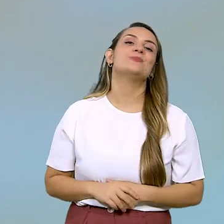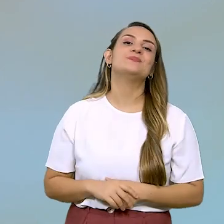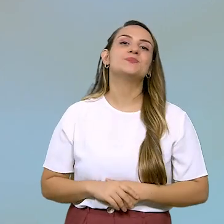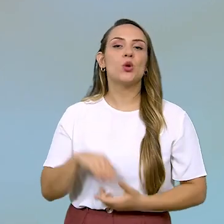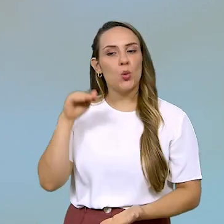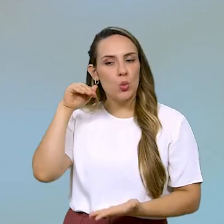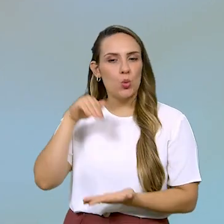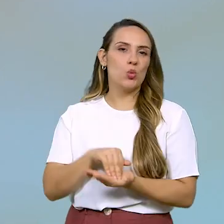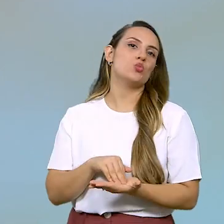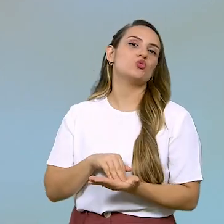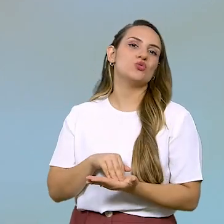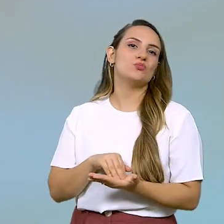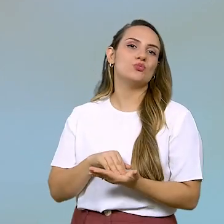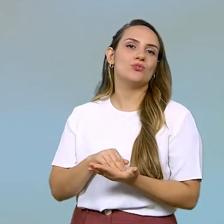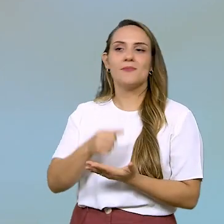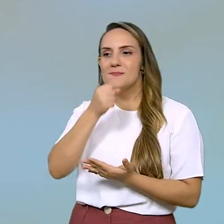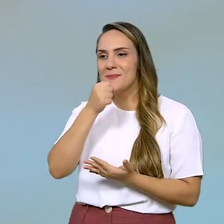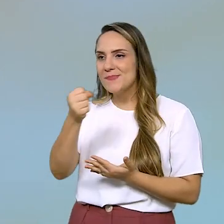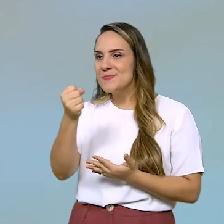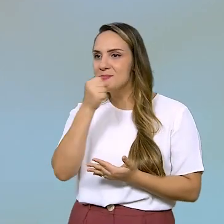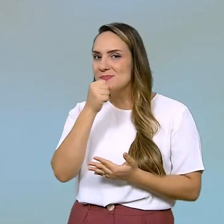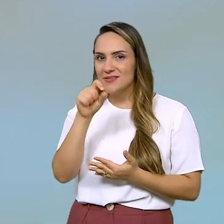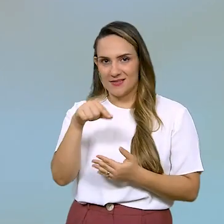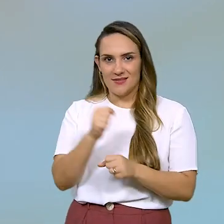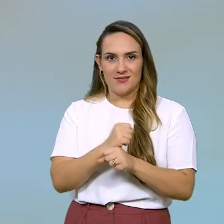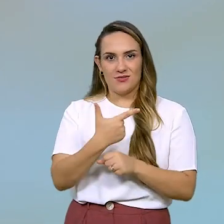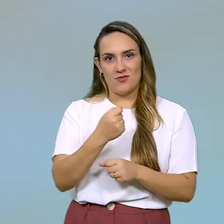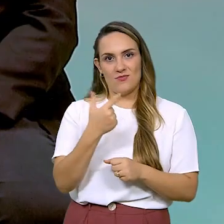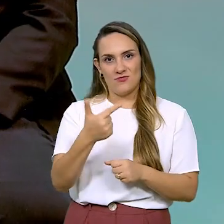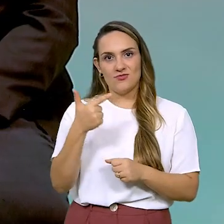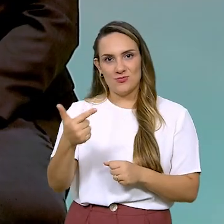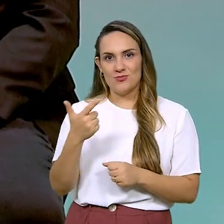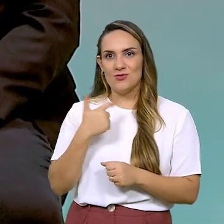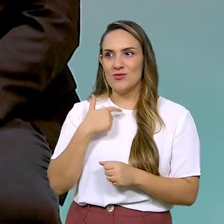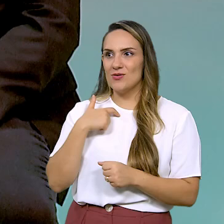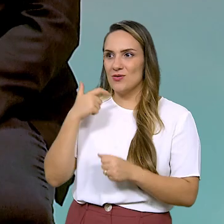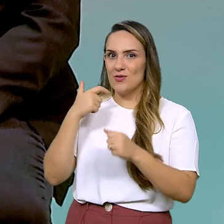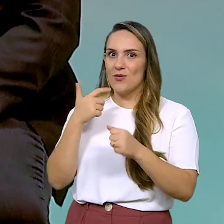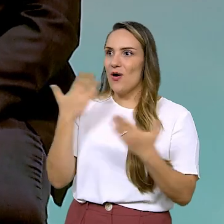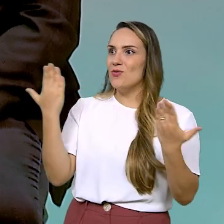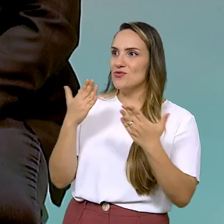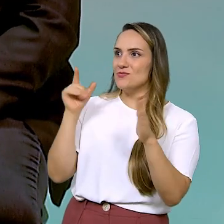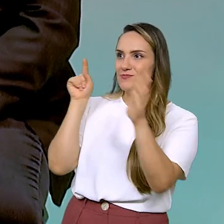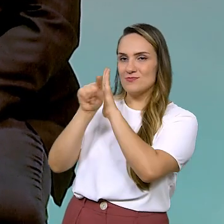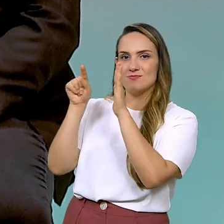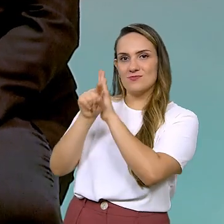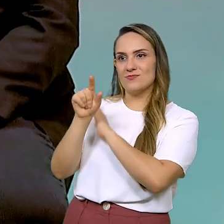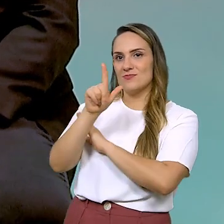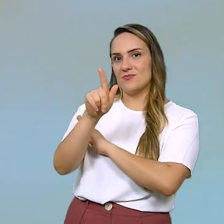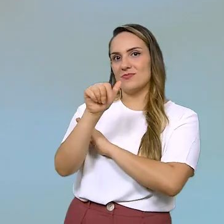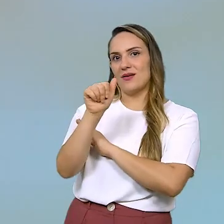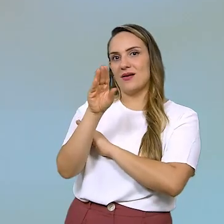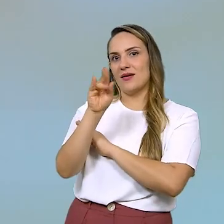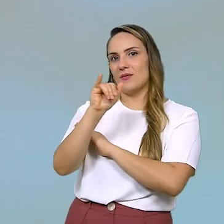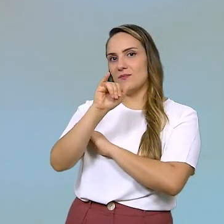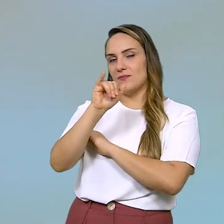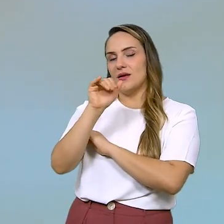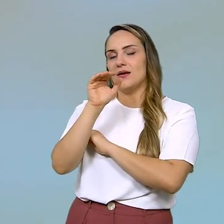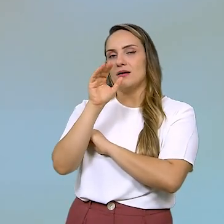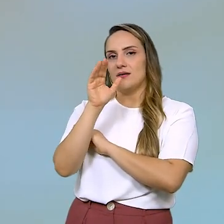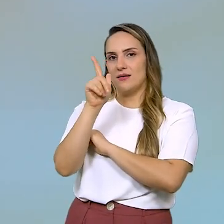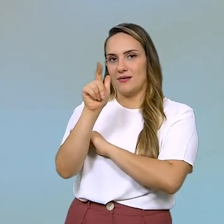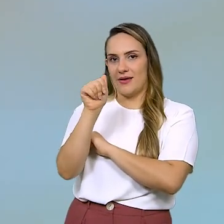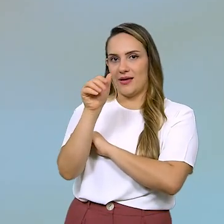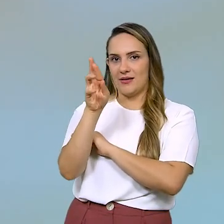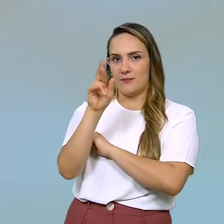programa de hoje, do último programa de 2022 com o nosso entrevistado, o advogado Gabriel Batista. Isso porque ninguém quer pagar imposto